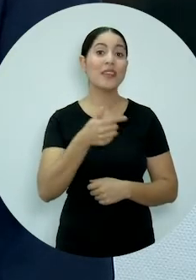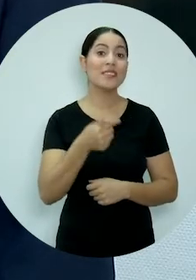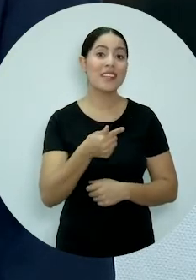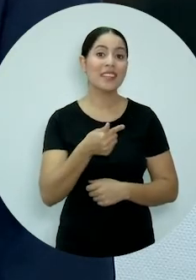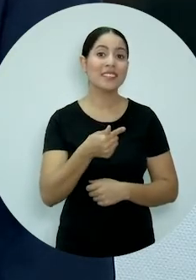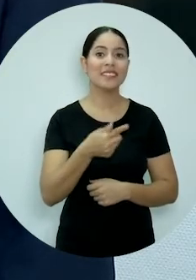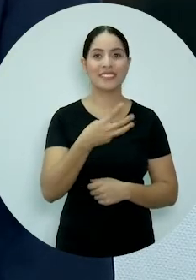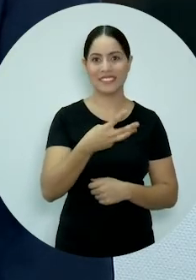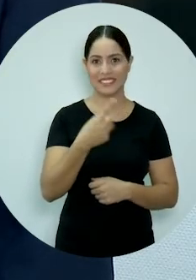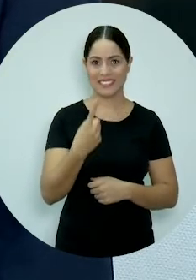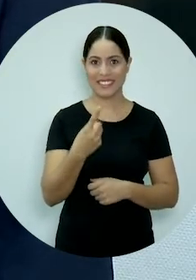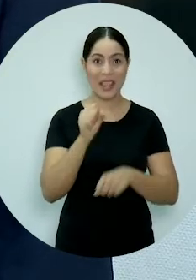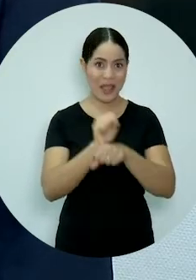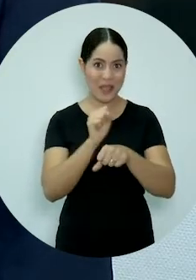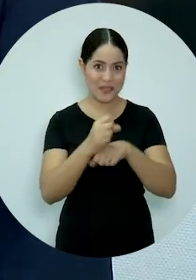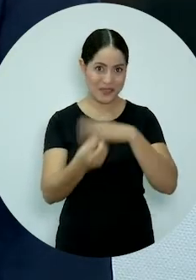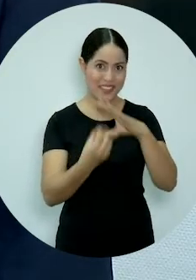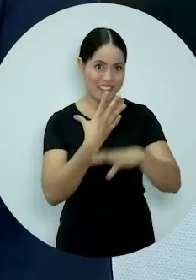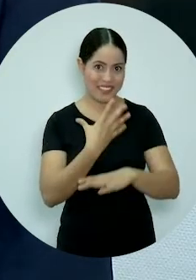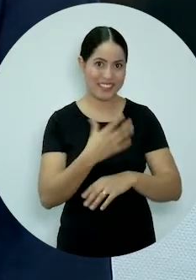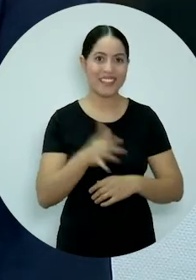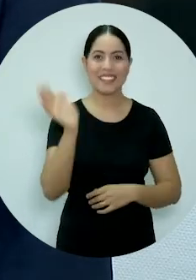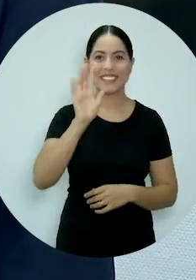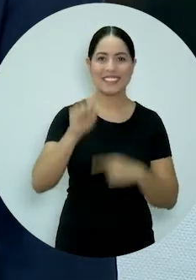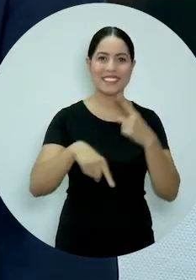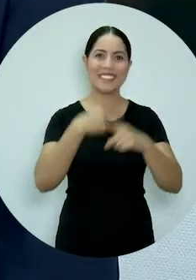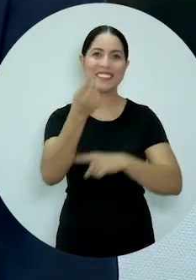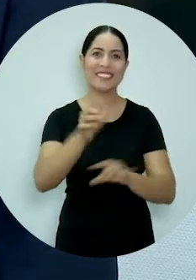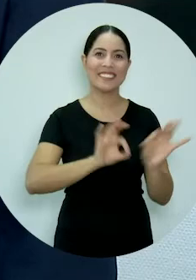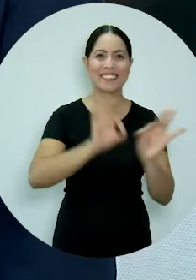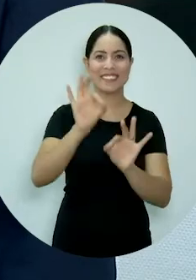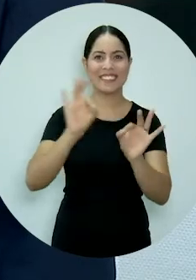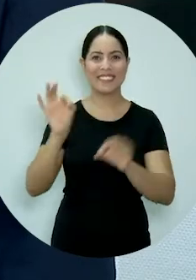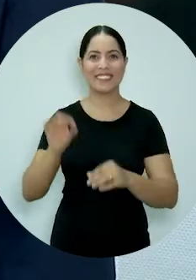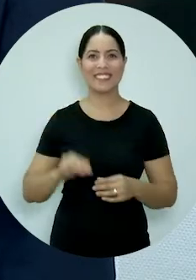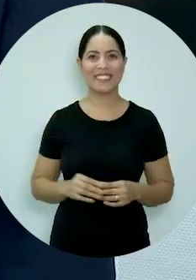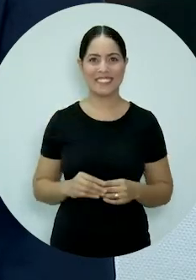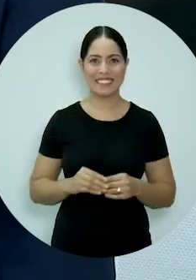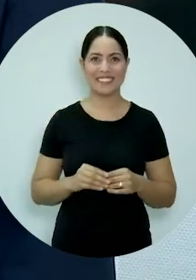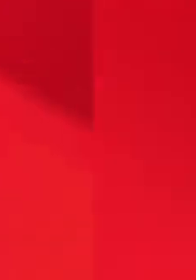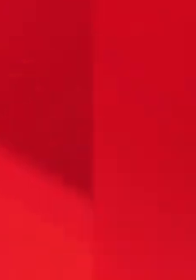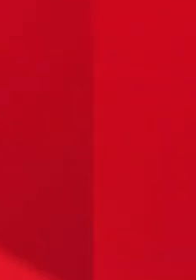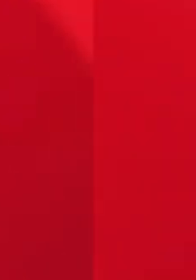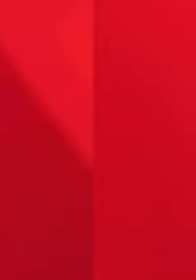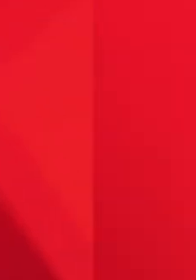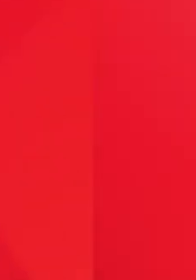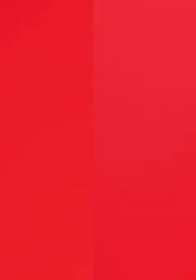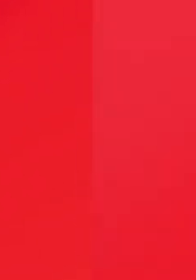999194731. Fico esperando a sua mensagem. Tchau, tchau e até o próximo programa.